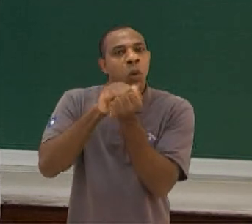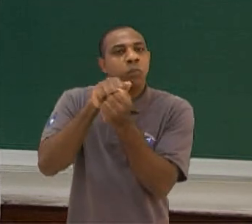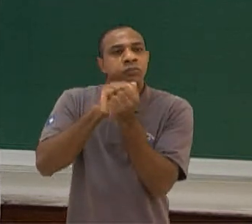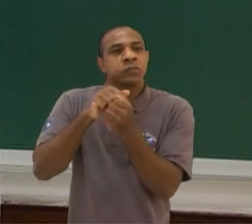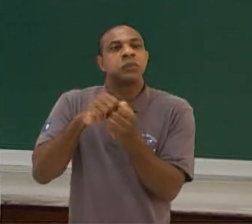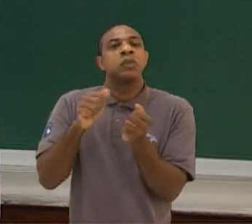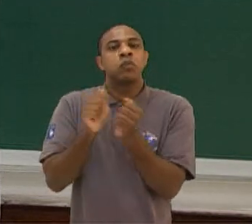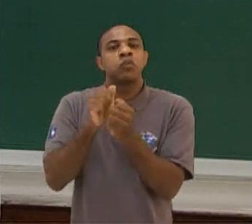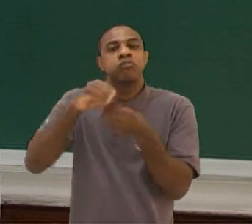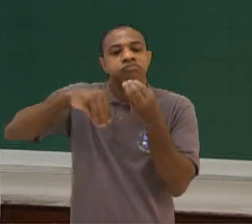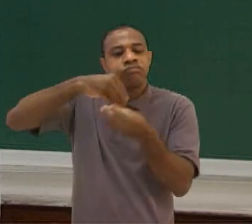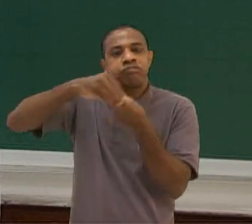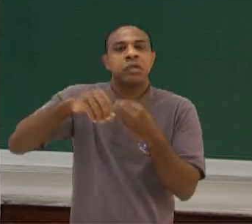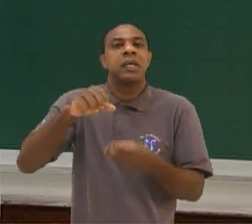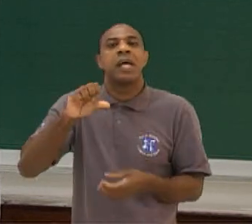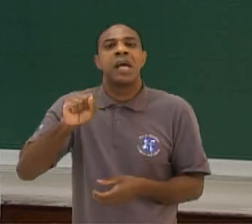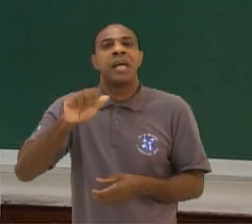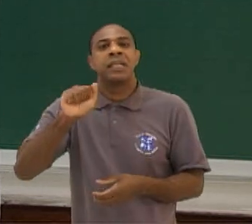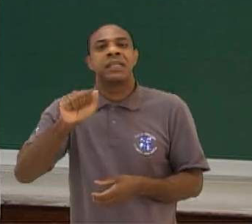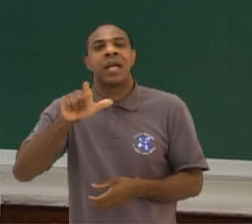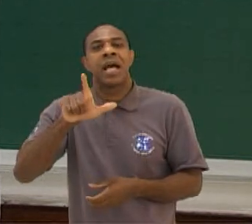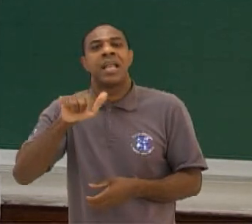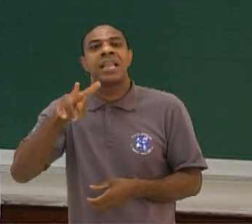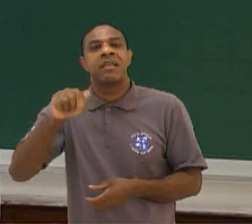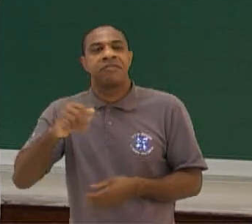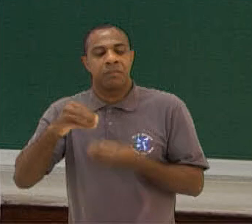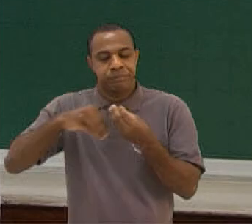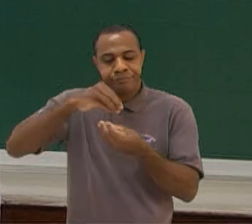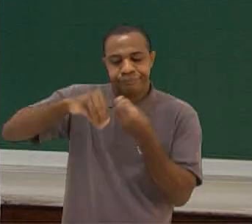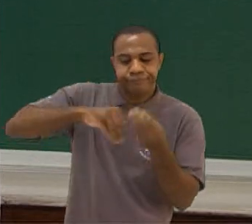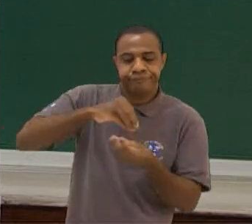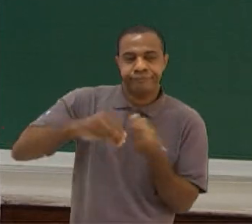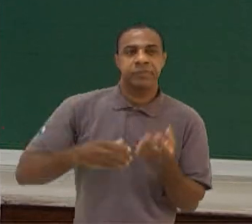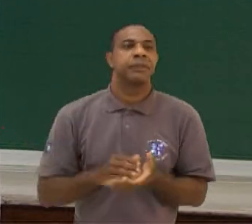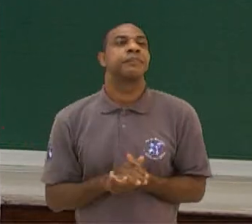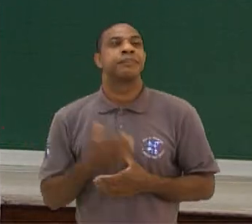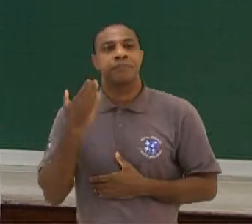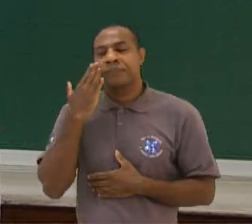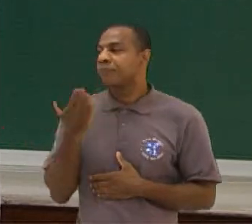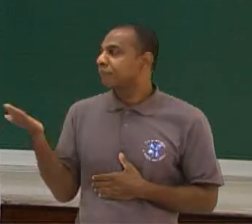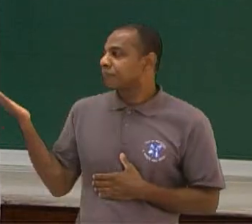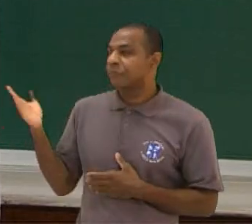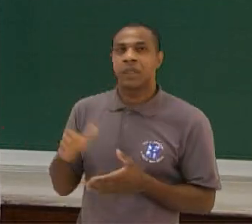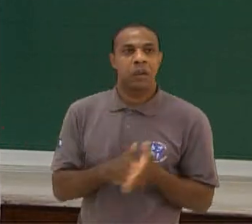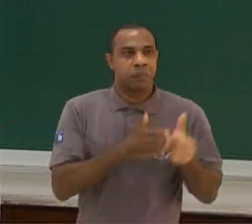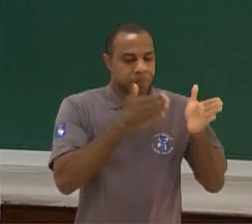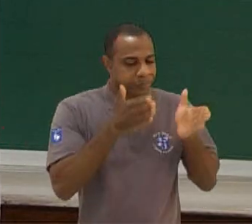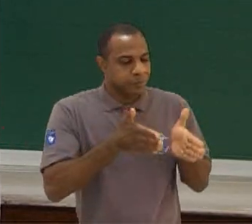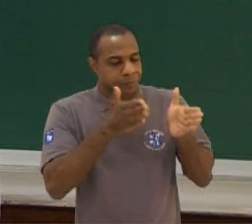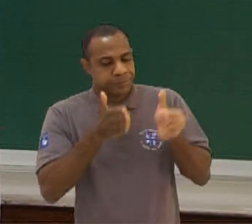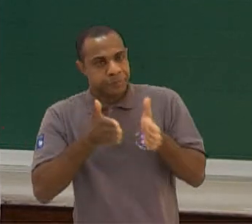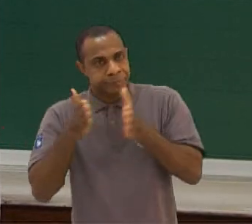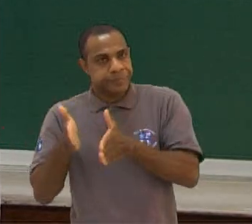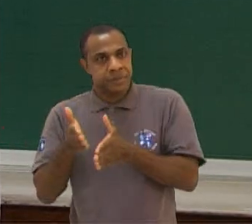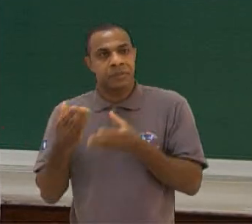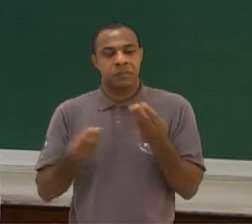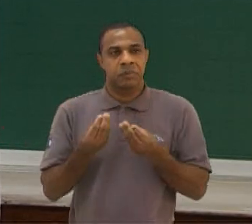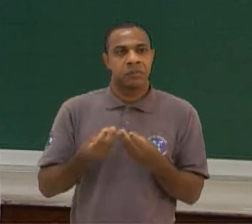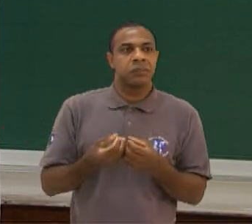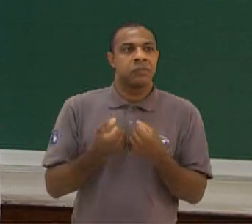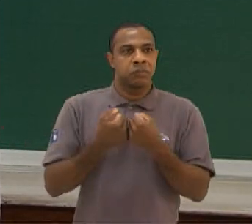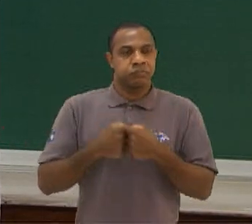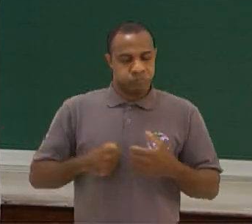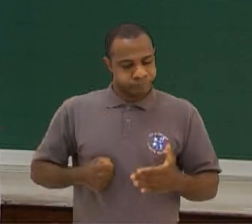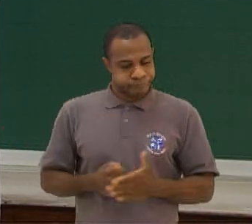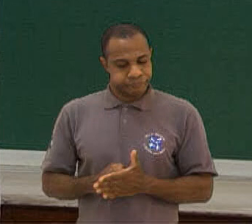salivar e também com a mastigação. Vamos lá? O que nós vamos trabalhar agora? As etapas da digestão. Então, vamos voltar agora mais